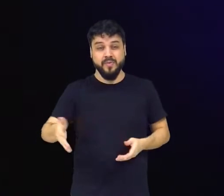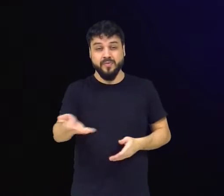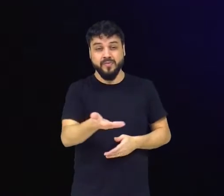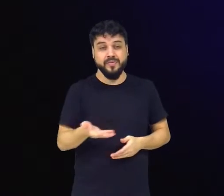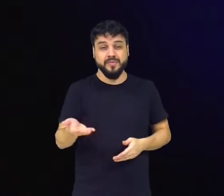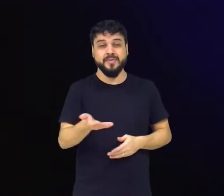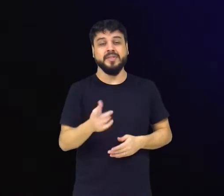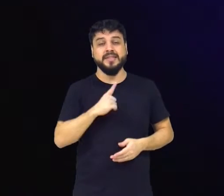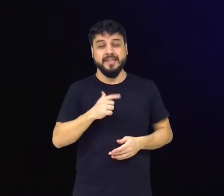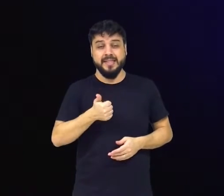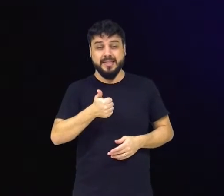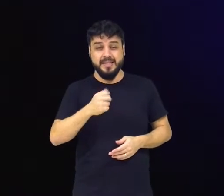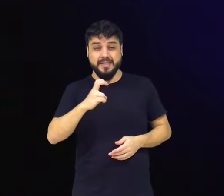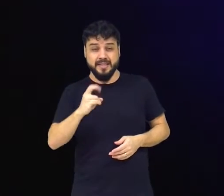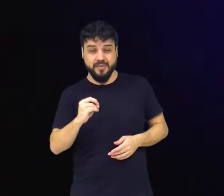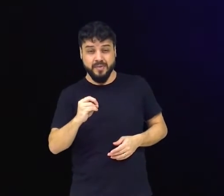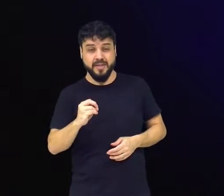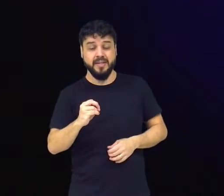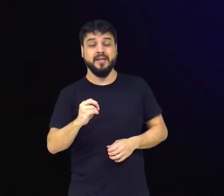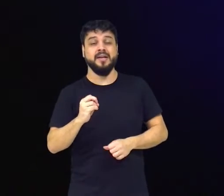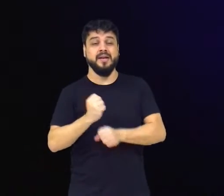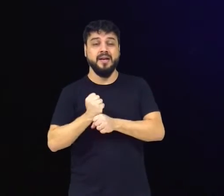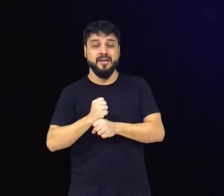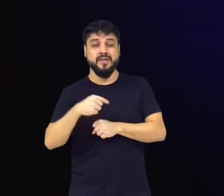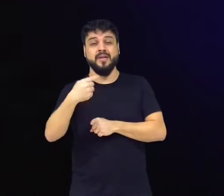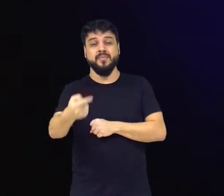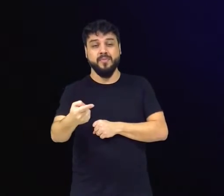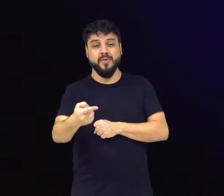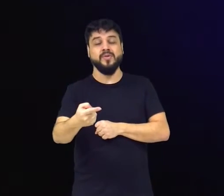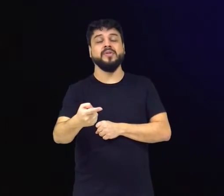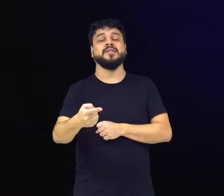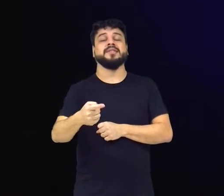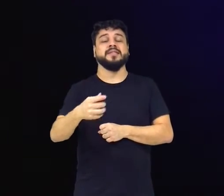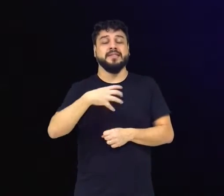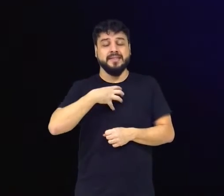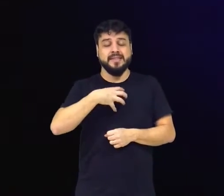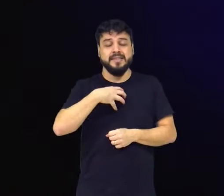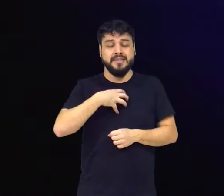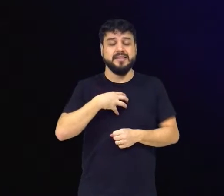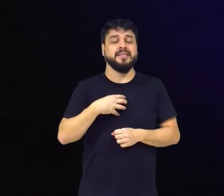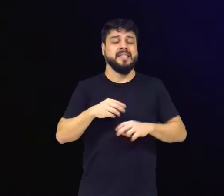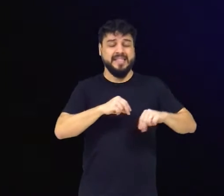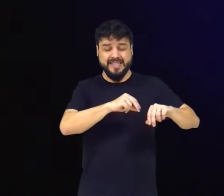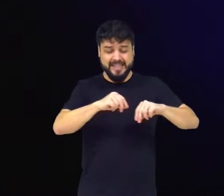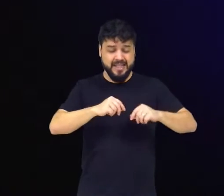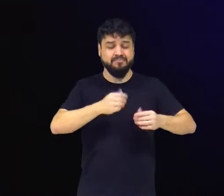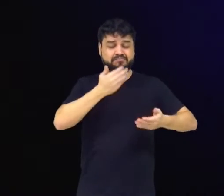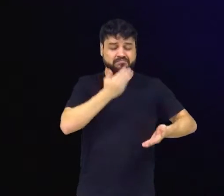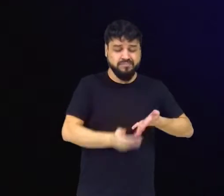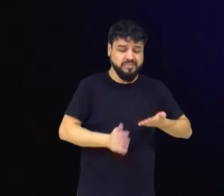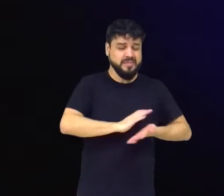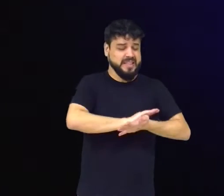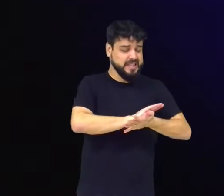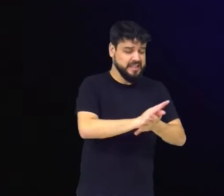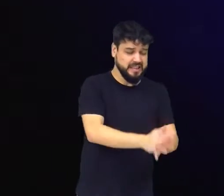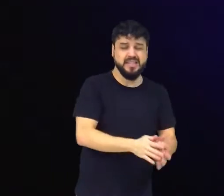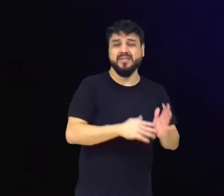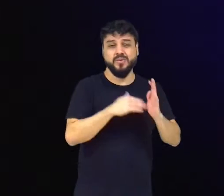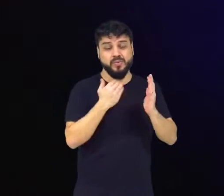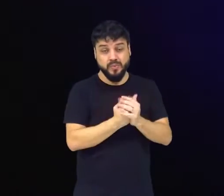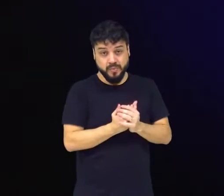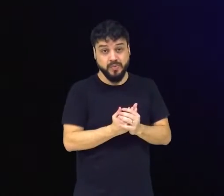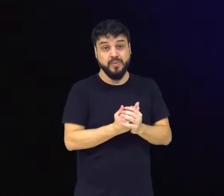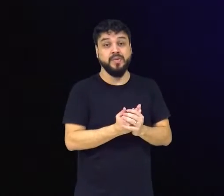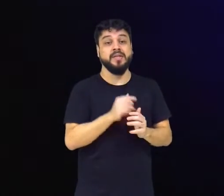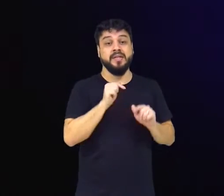150 anos depois passaria pela devastação da sua terra. E essa devastação, irmãos, culminaria no